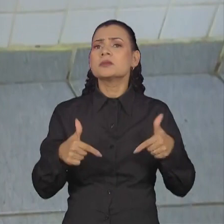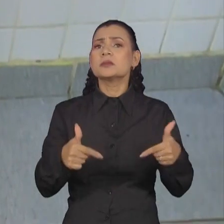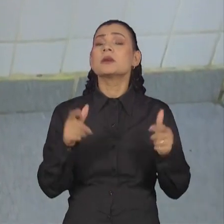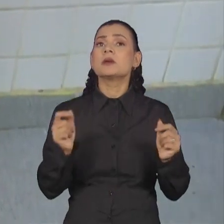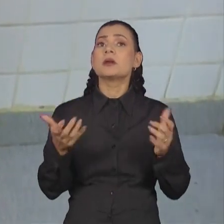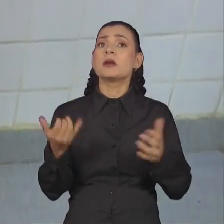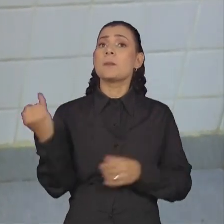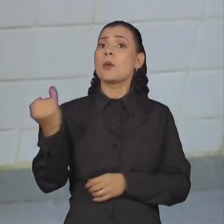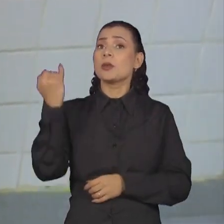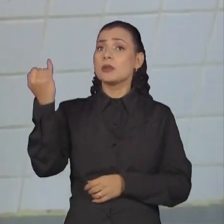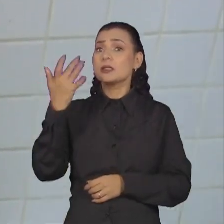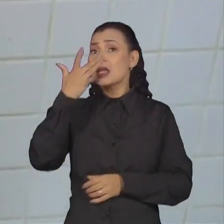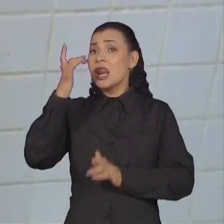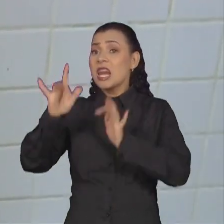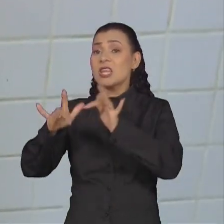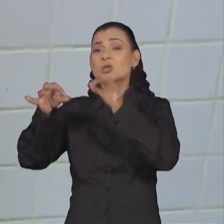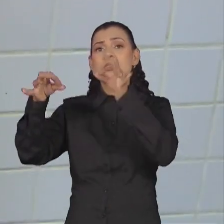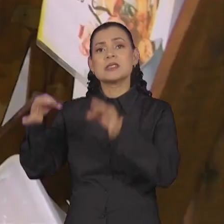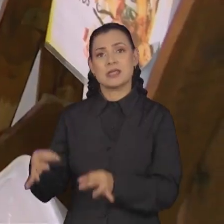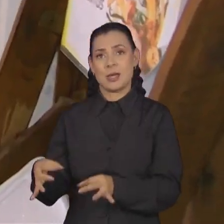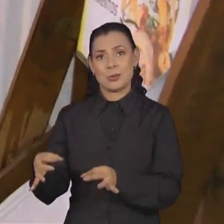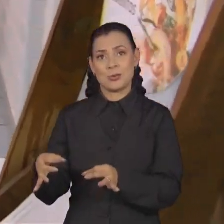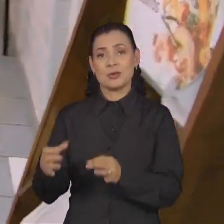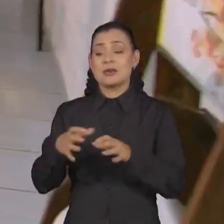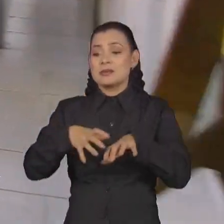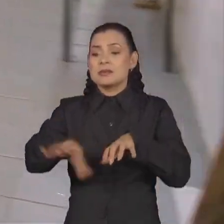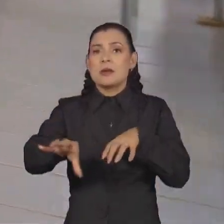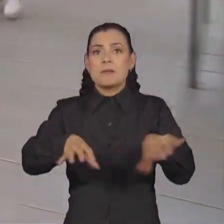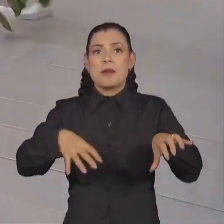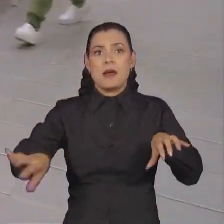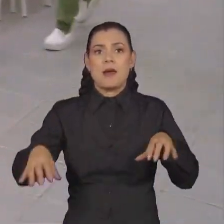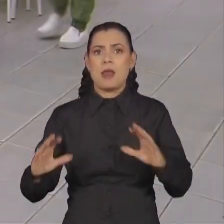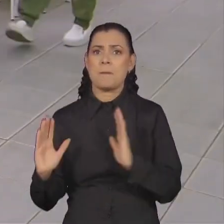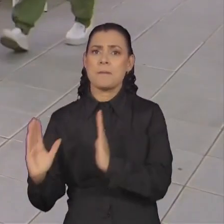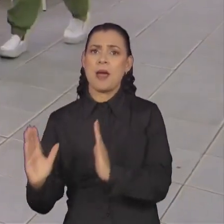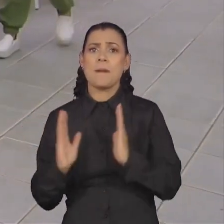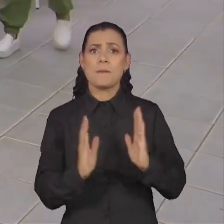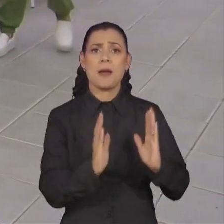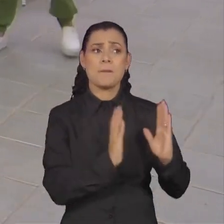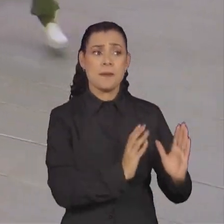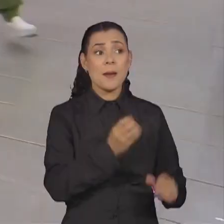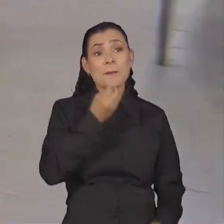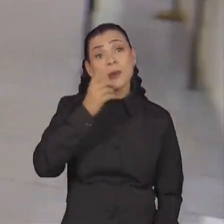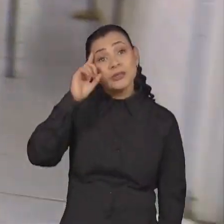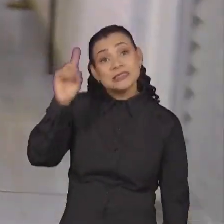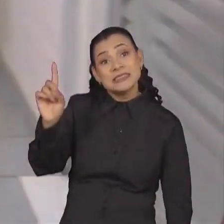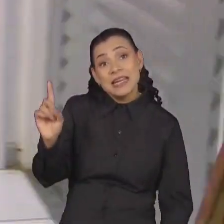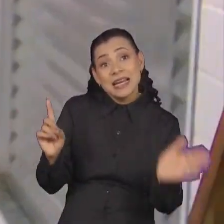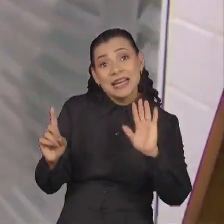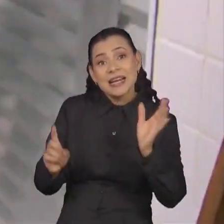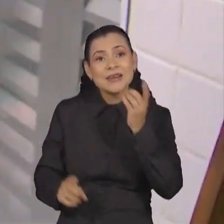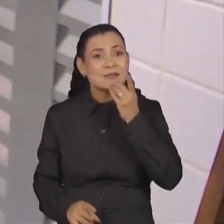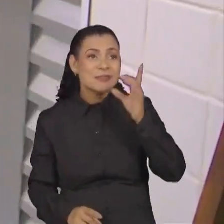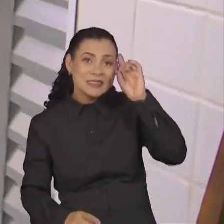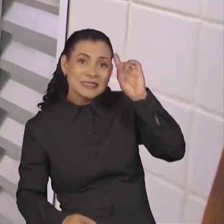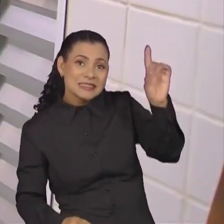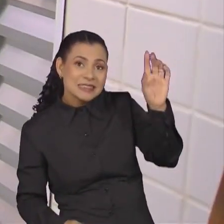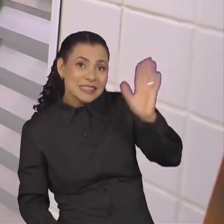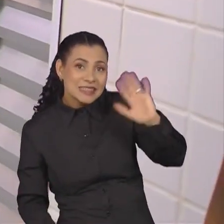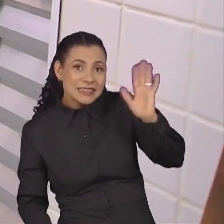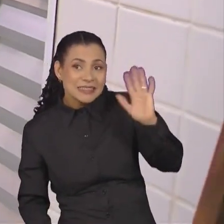reforçando a importância do descarte correto do lixo. Bom dia, meninas! Bom